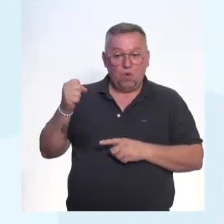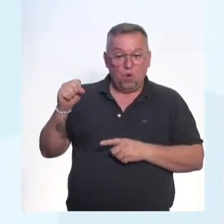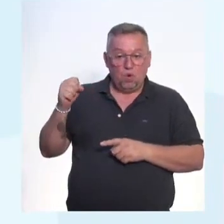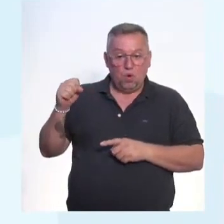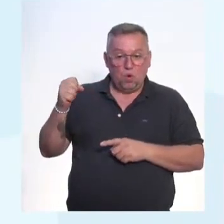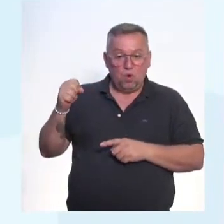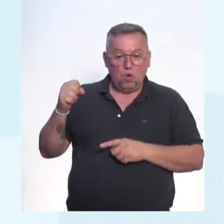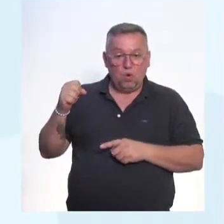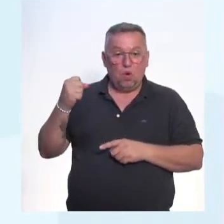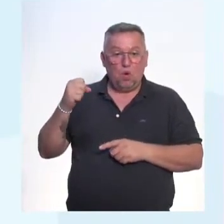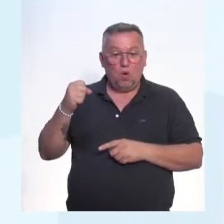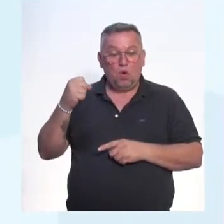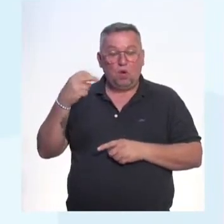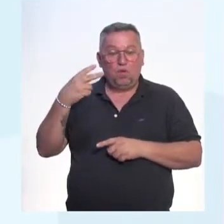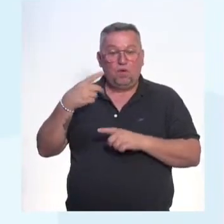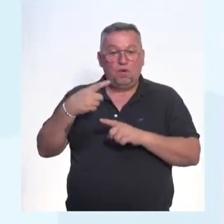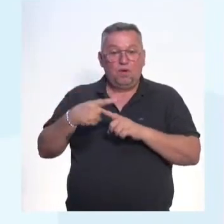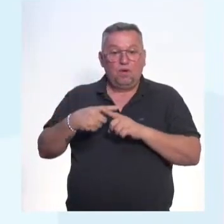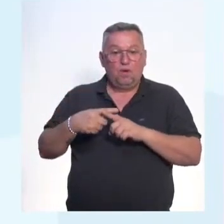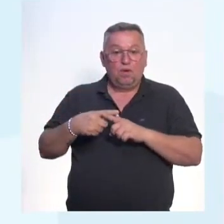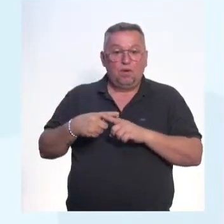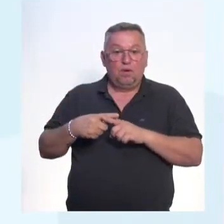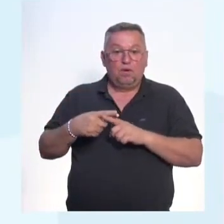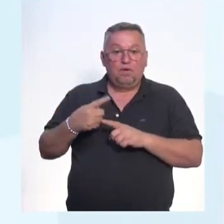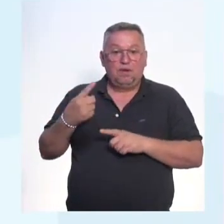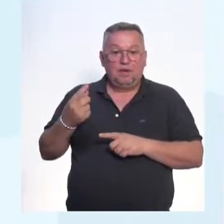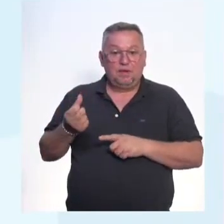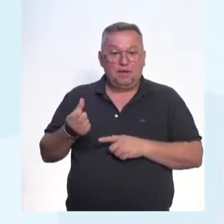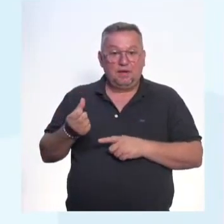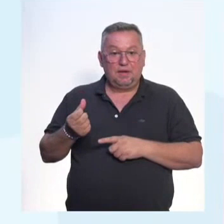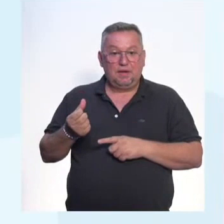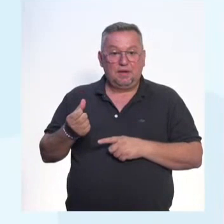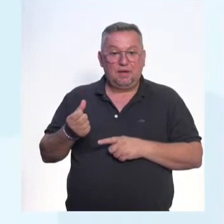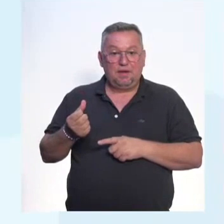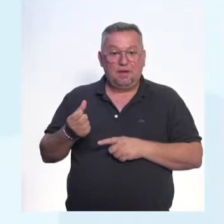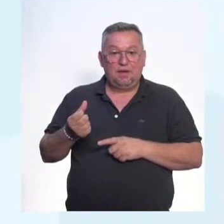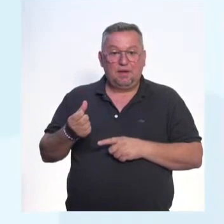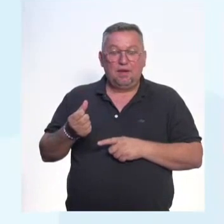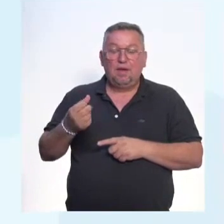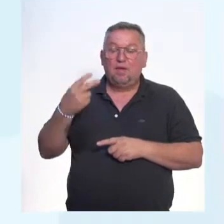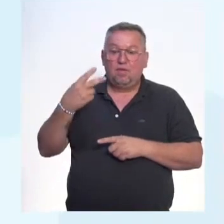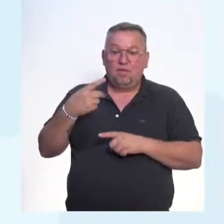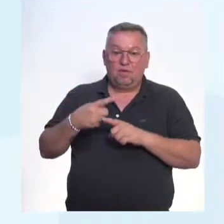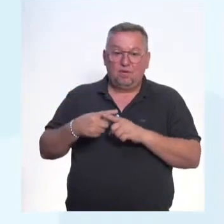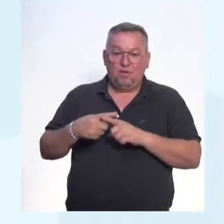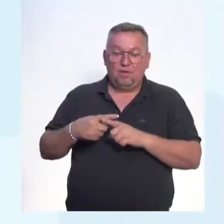2, 8. 8 vezes 2, 16. E 16 vezes 2,